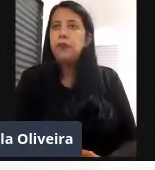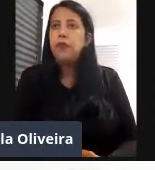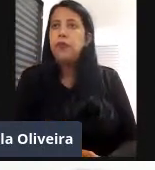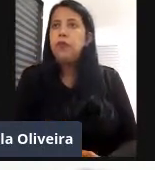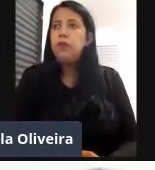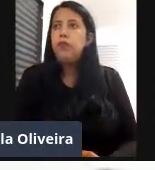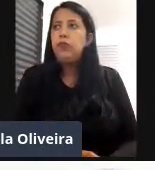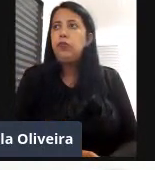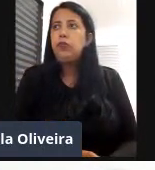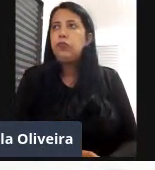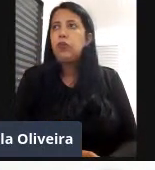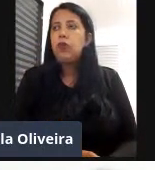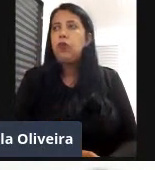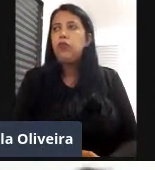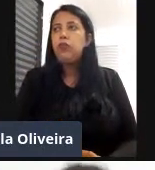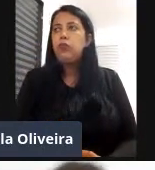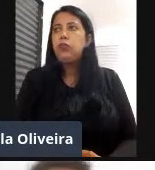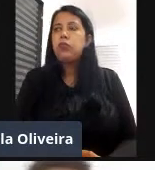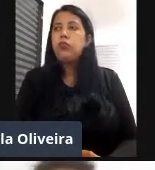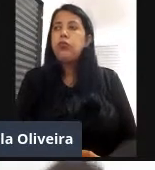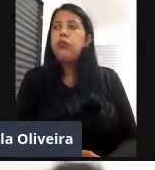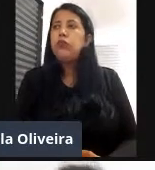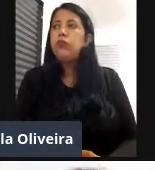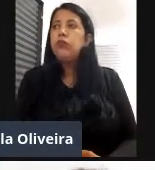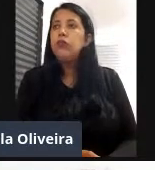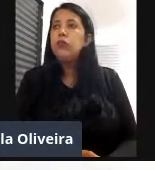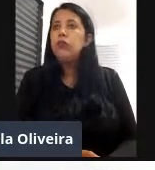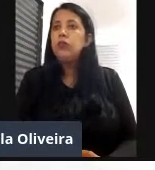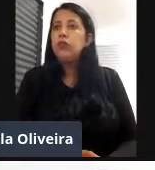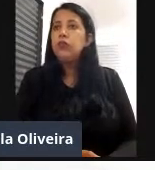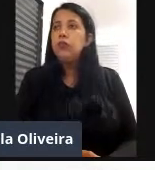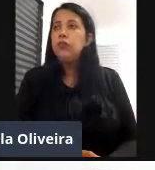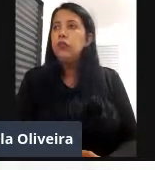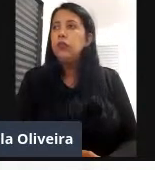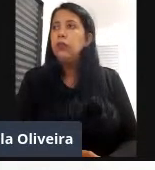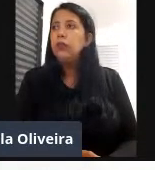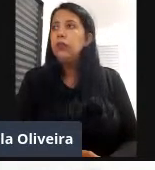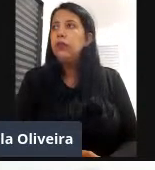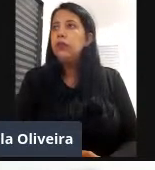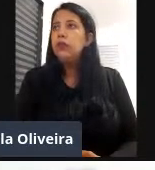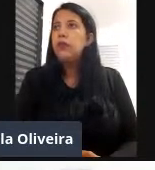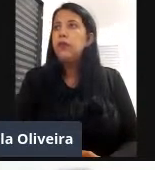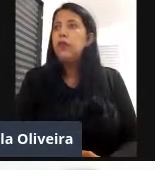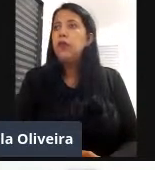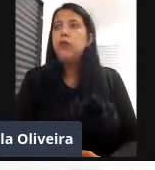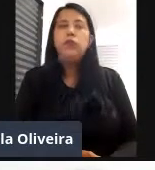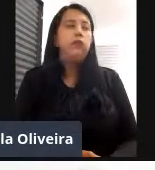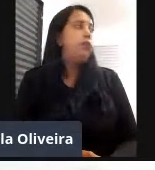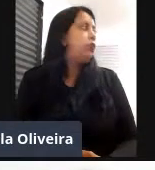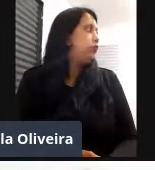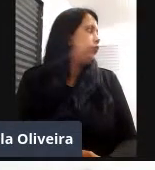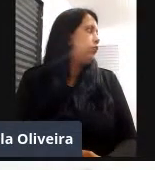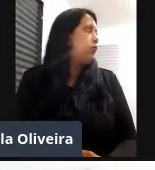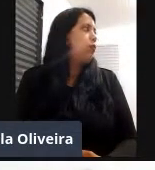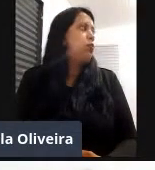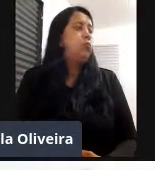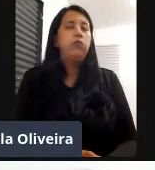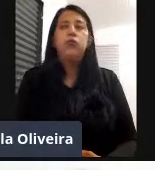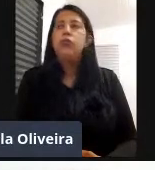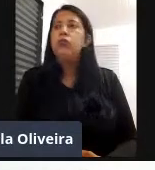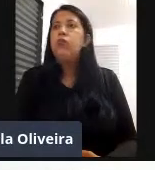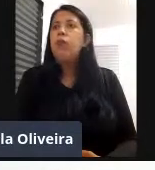Aí nós temos aqui, não sei se eu já levo vocês aqui para a prática. Não, vamos já. Nós temos